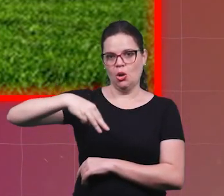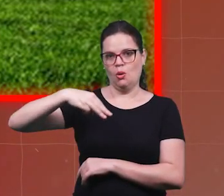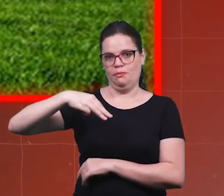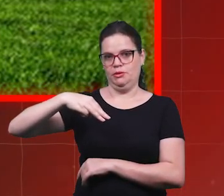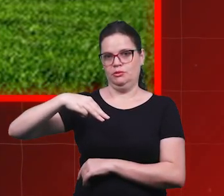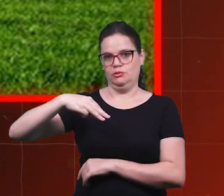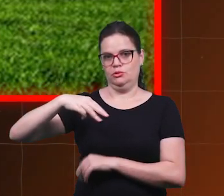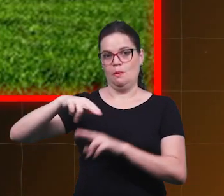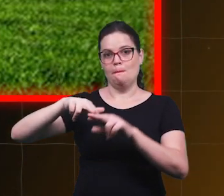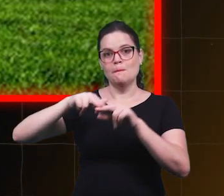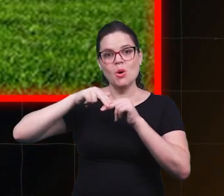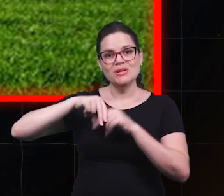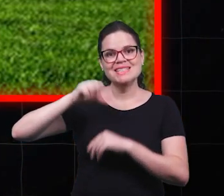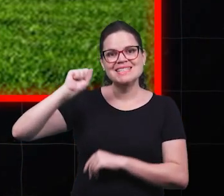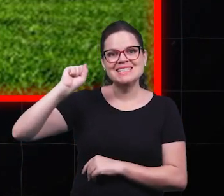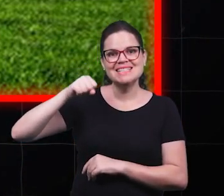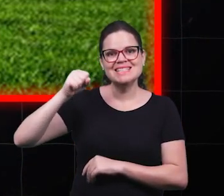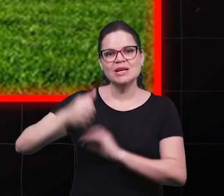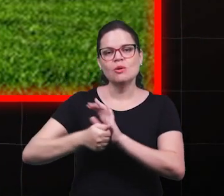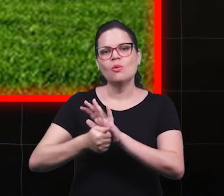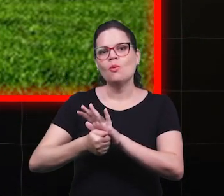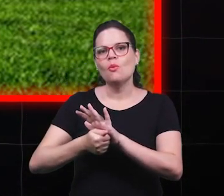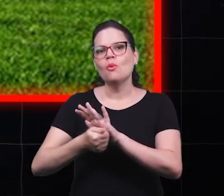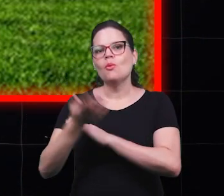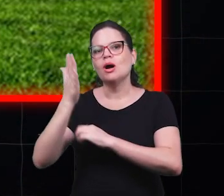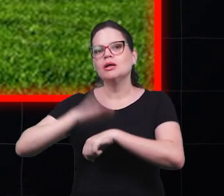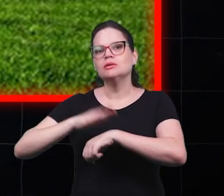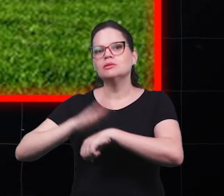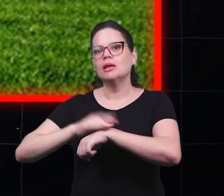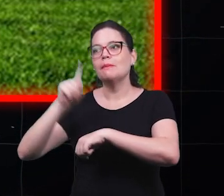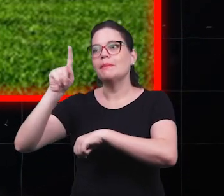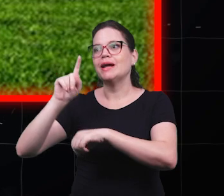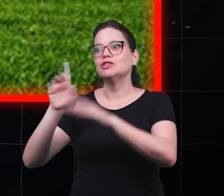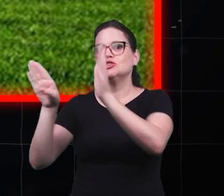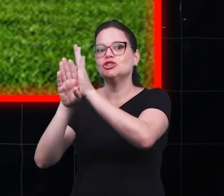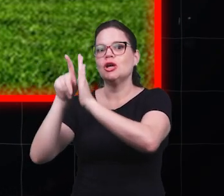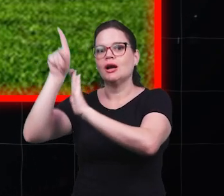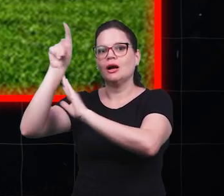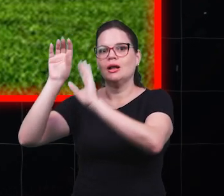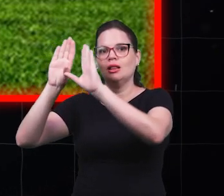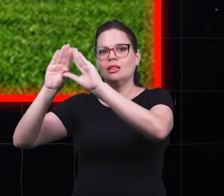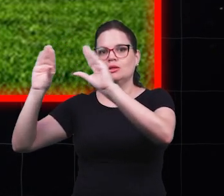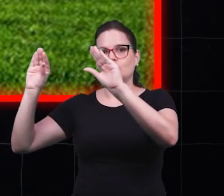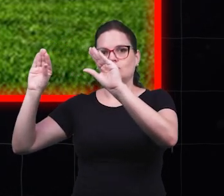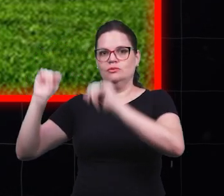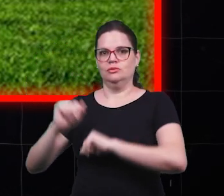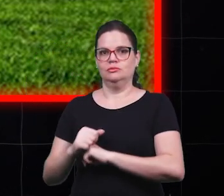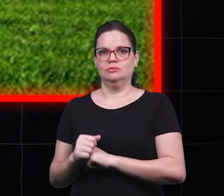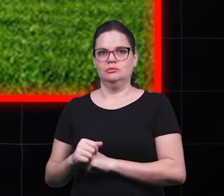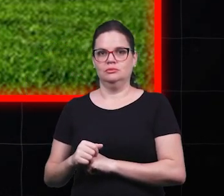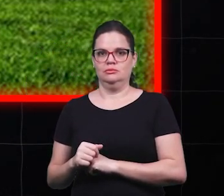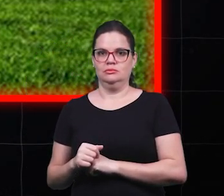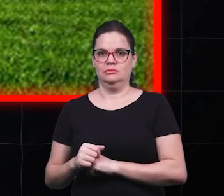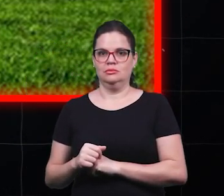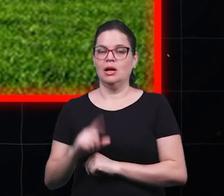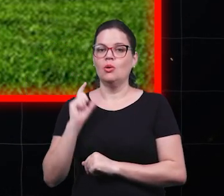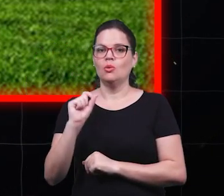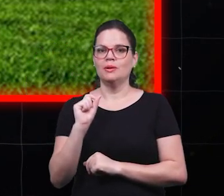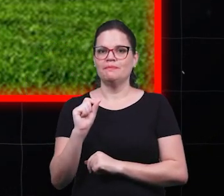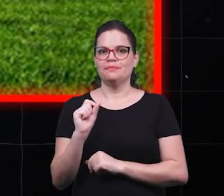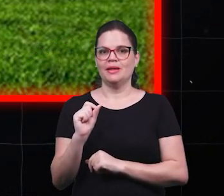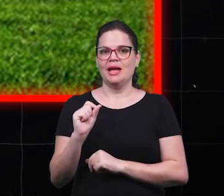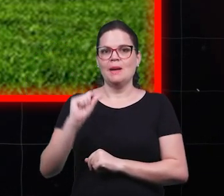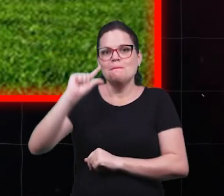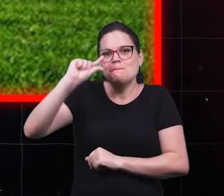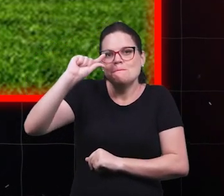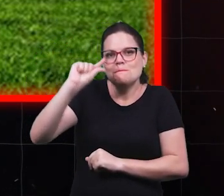quanto tempo levaríamos com essa velocidade para atingir as nuvens, daria menos de 1 milésimo de